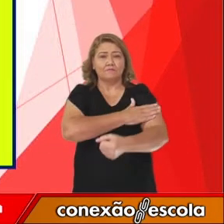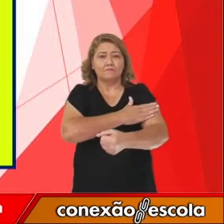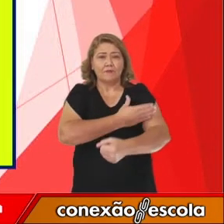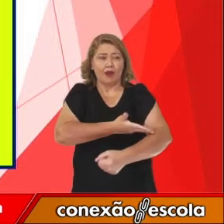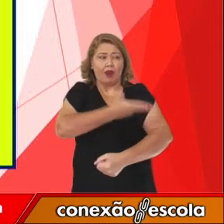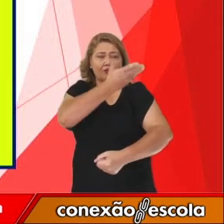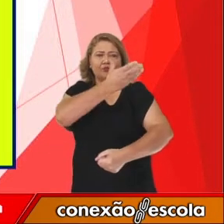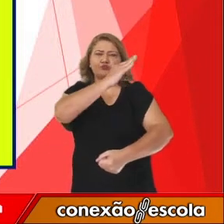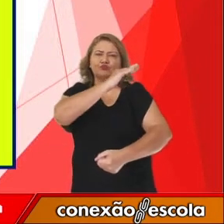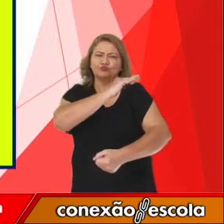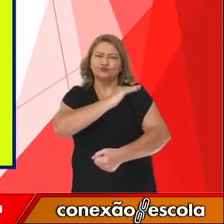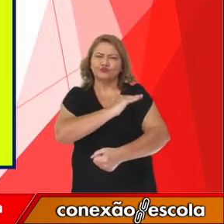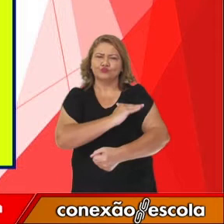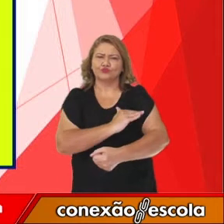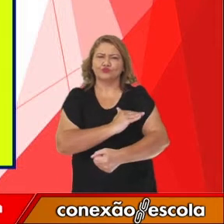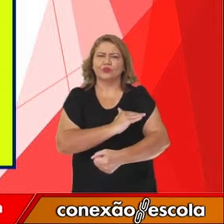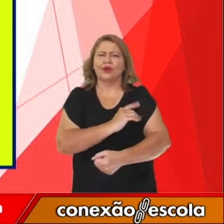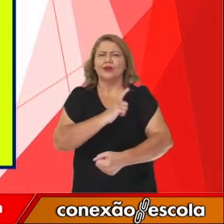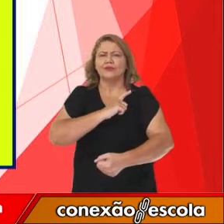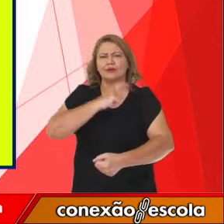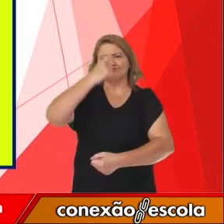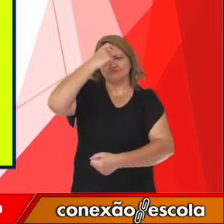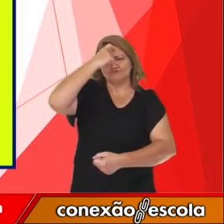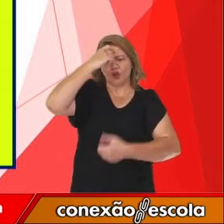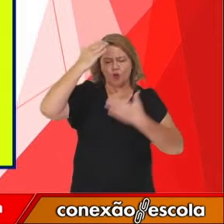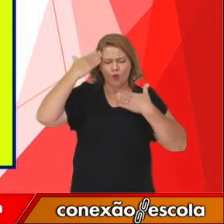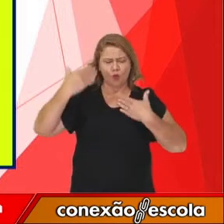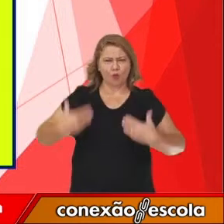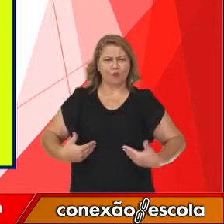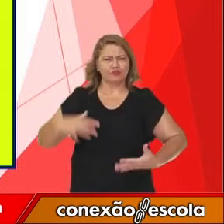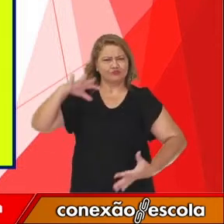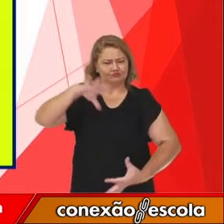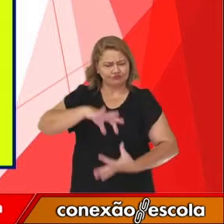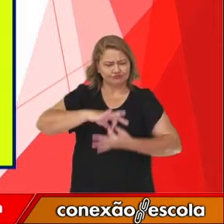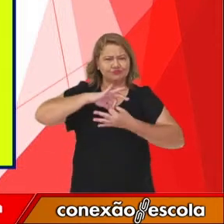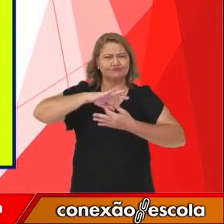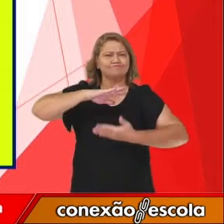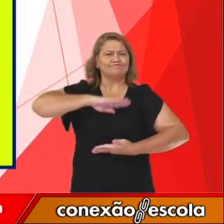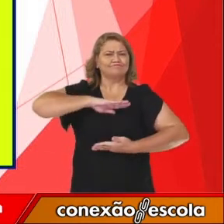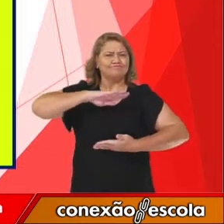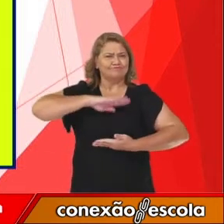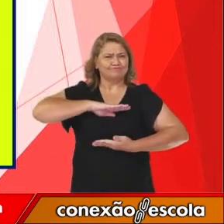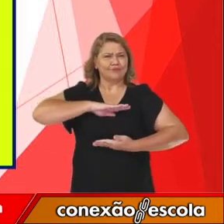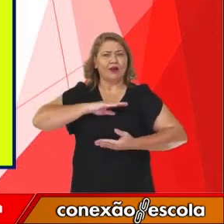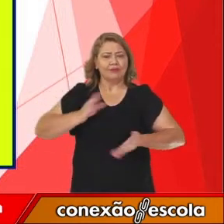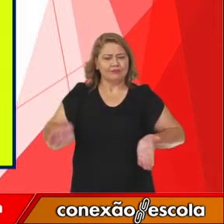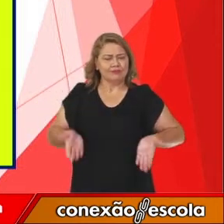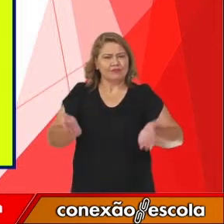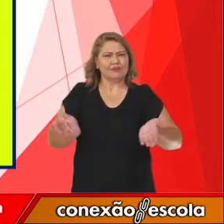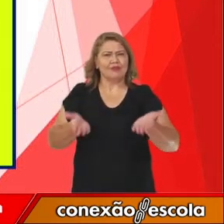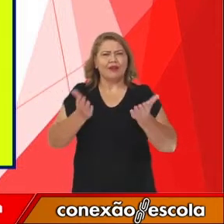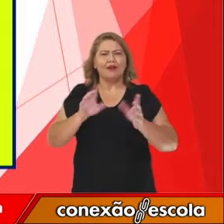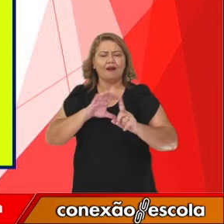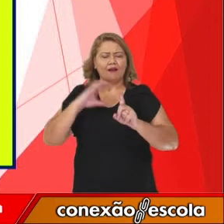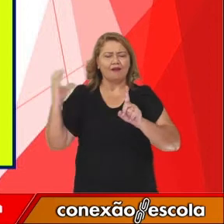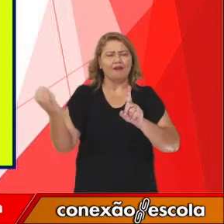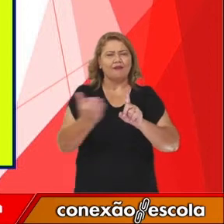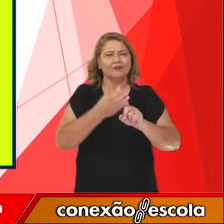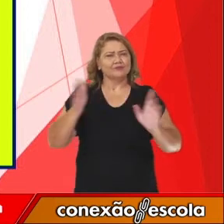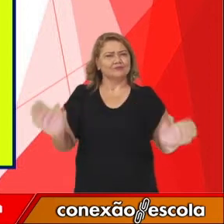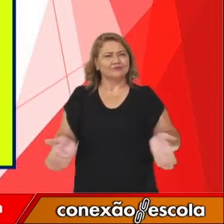revigorar o corpo EA mente fortalece os músculos promovem o senso de comunidade